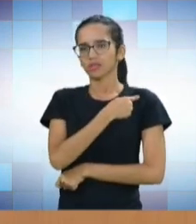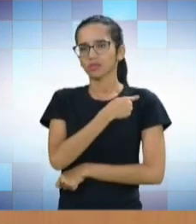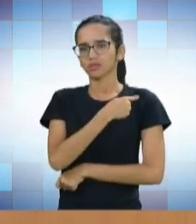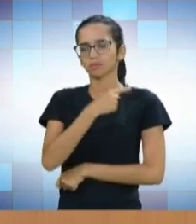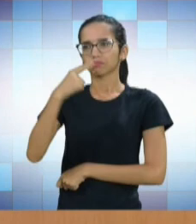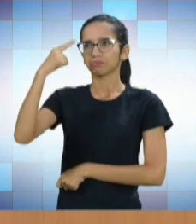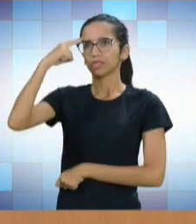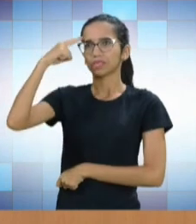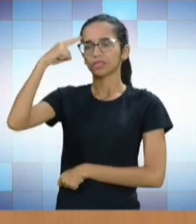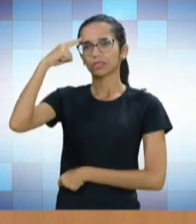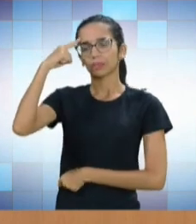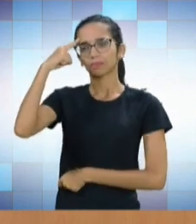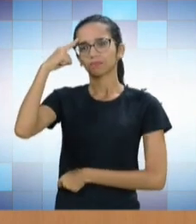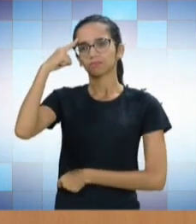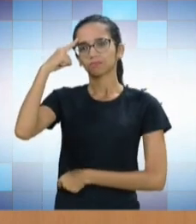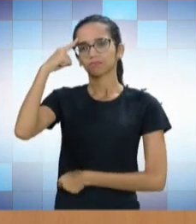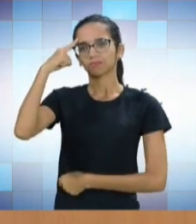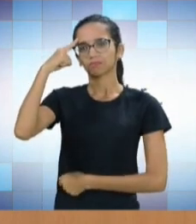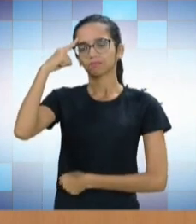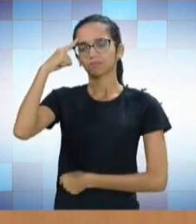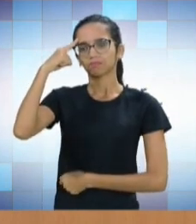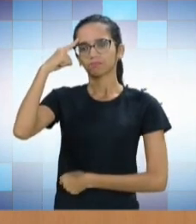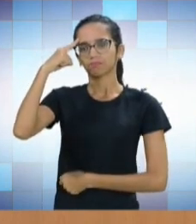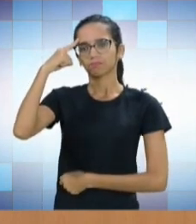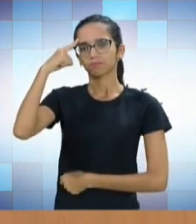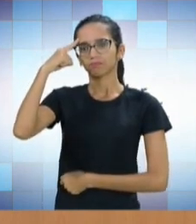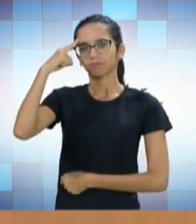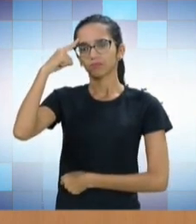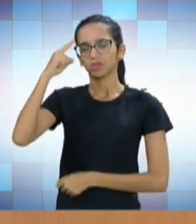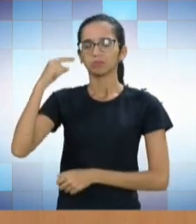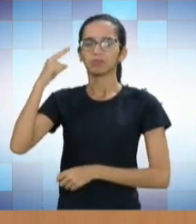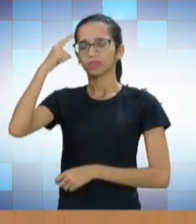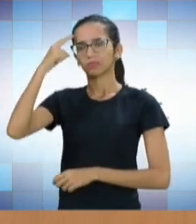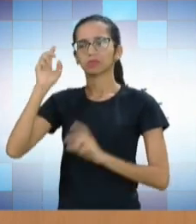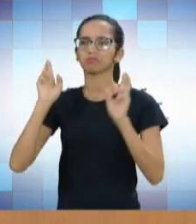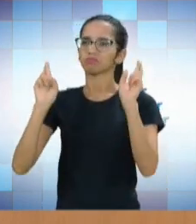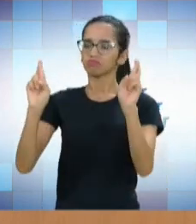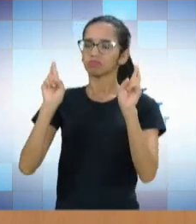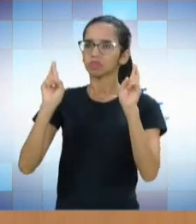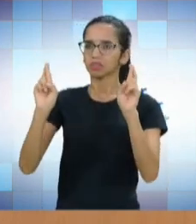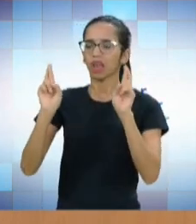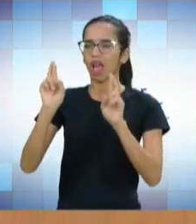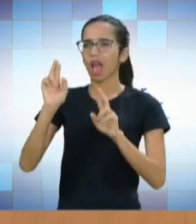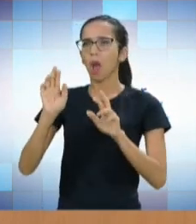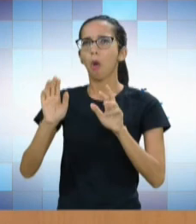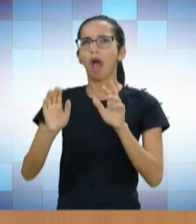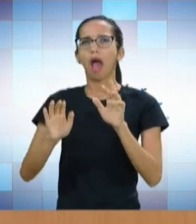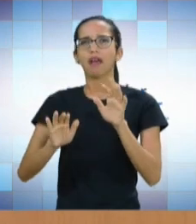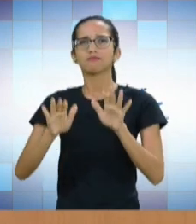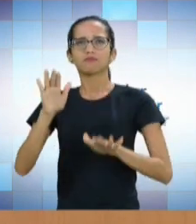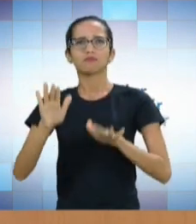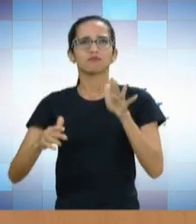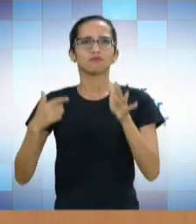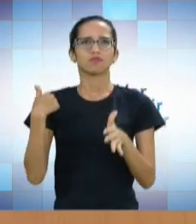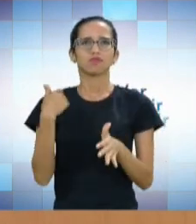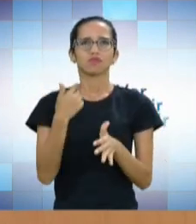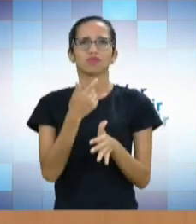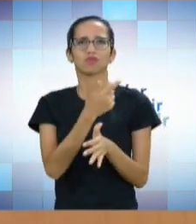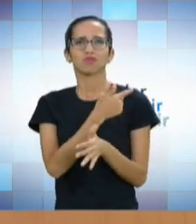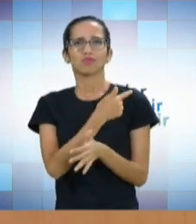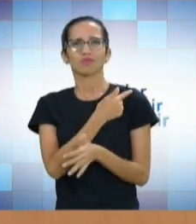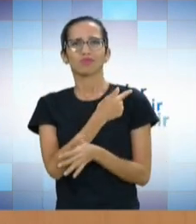algum momento de reflexão o momento de positividade quantas vezes nós não paramos